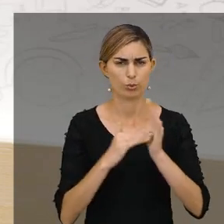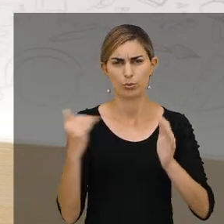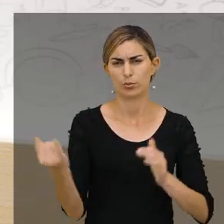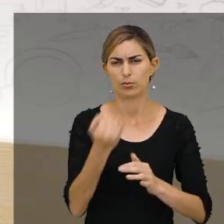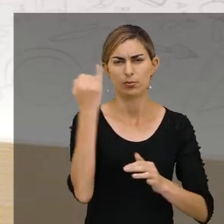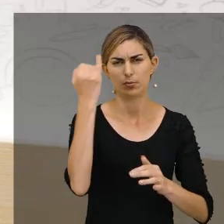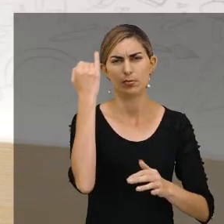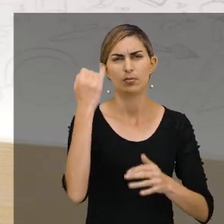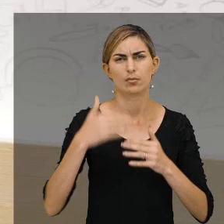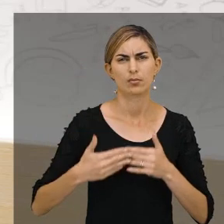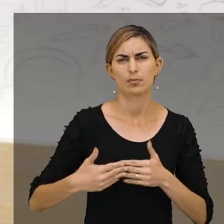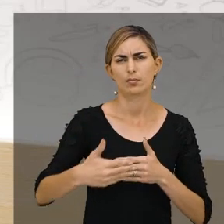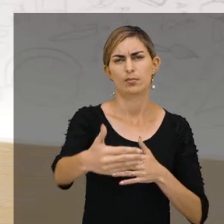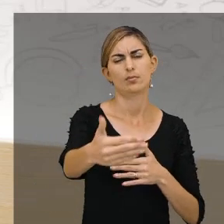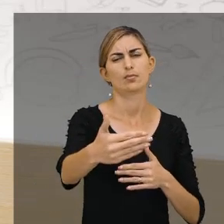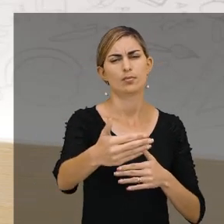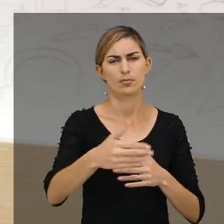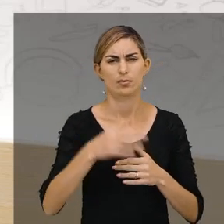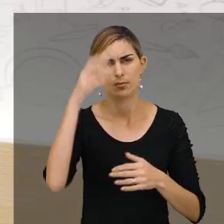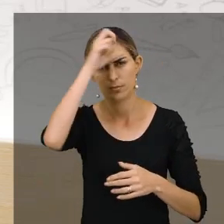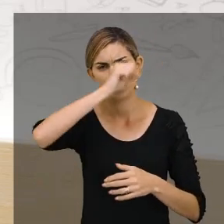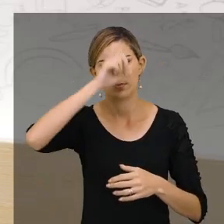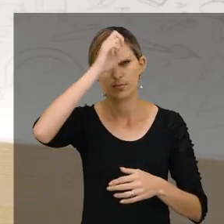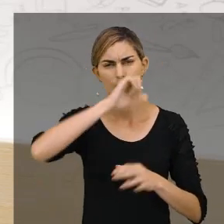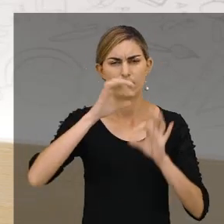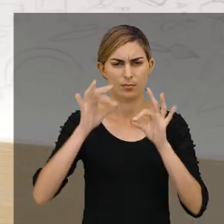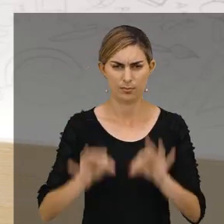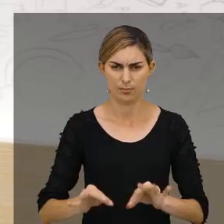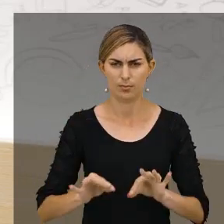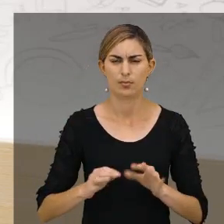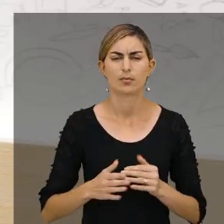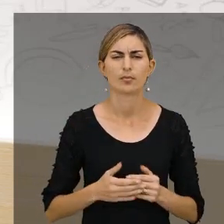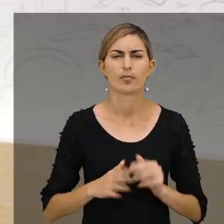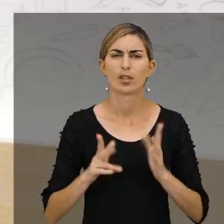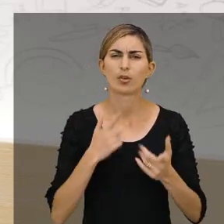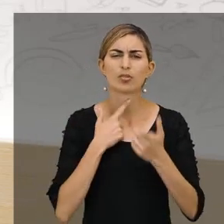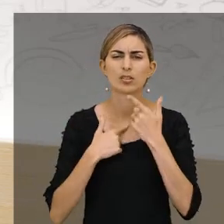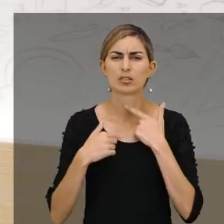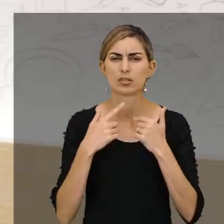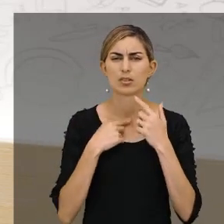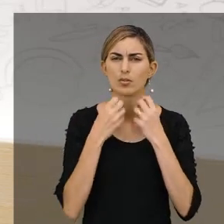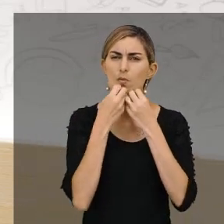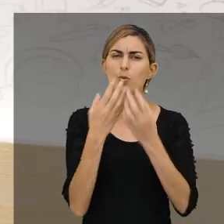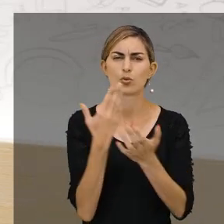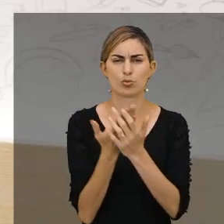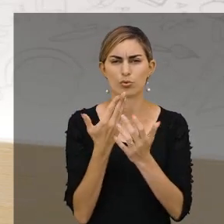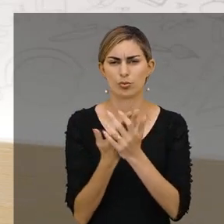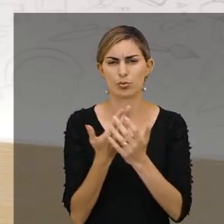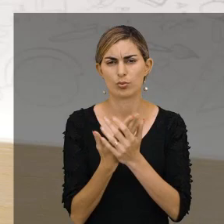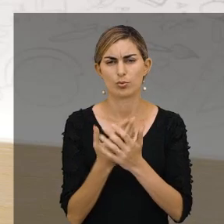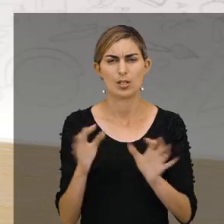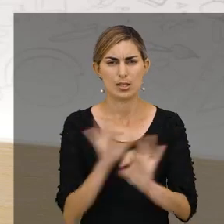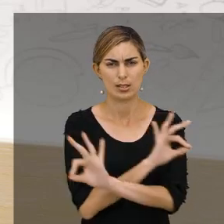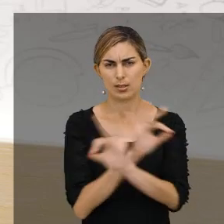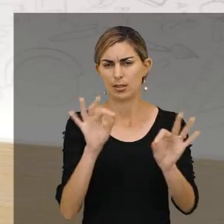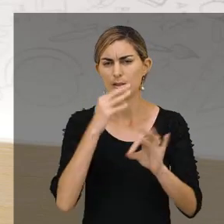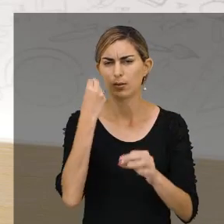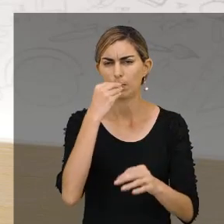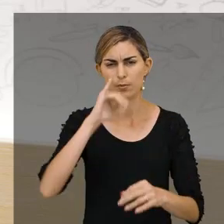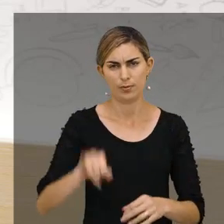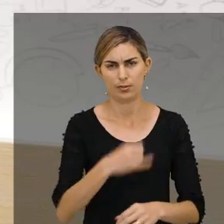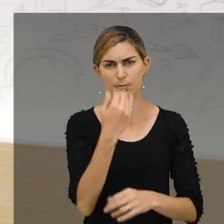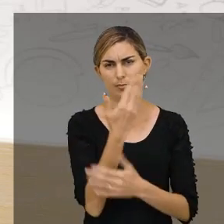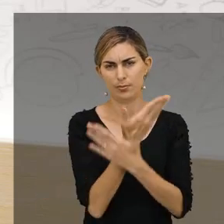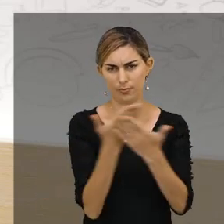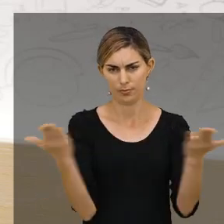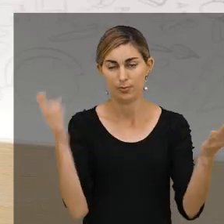tudo é importante nesse processo de aprendizagem, tá certo? Então, eu desejo um bom estudo e um excelente